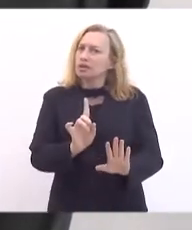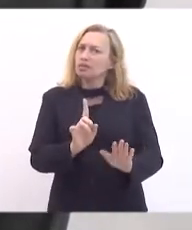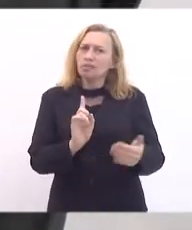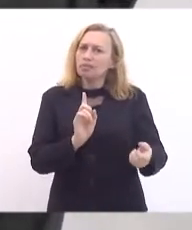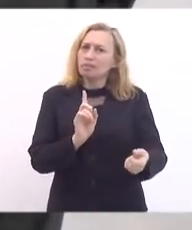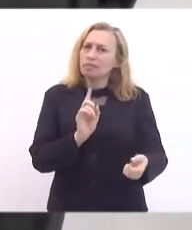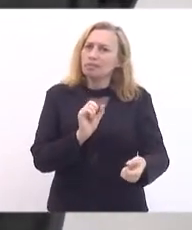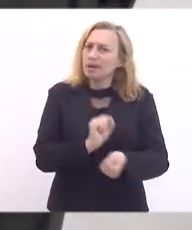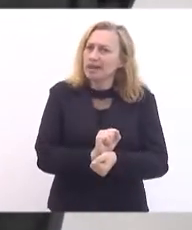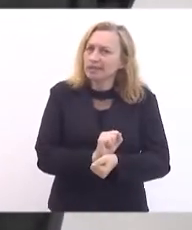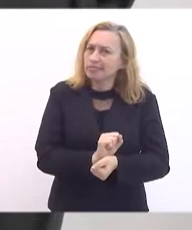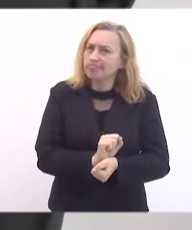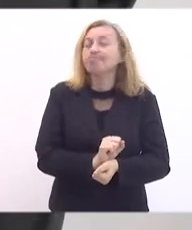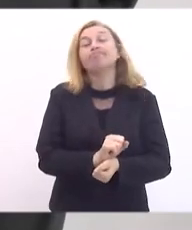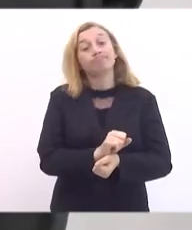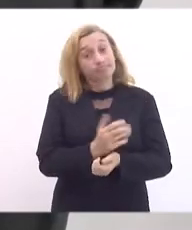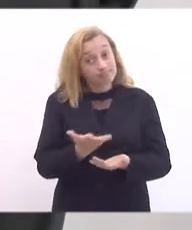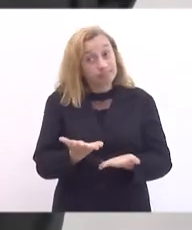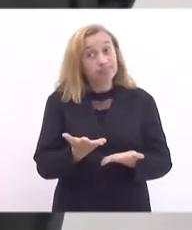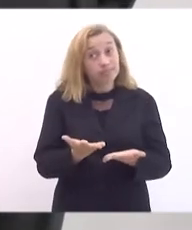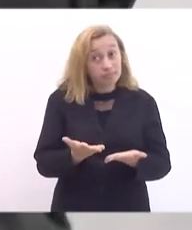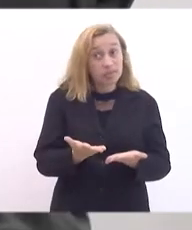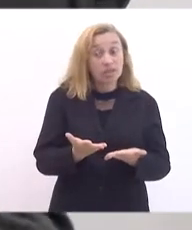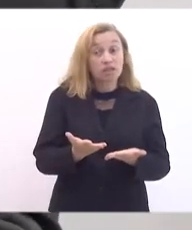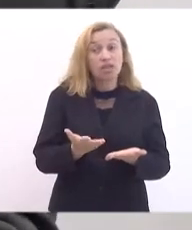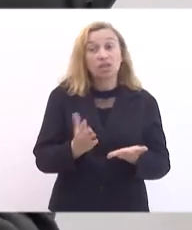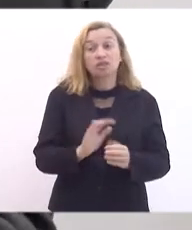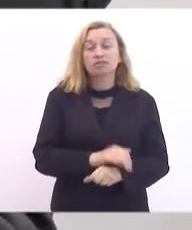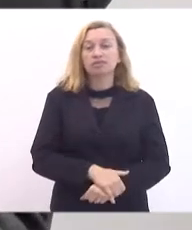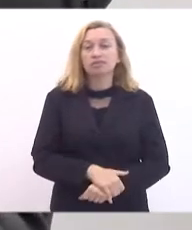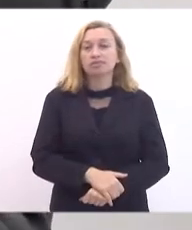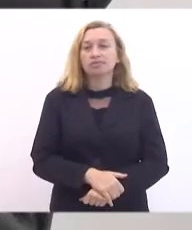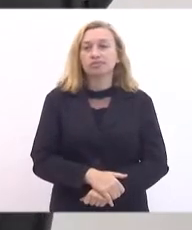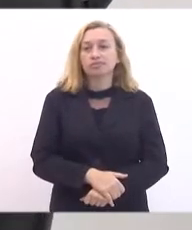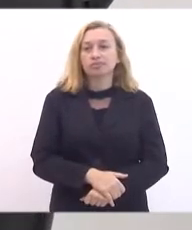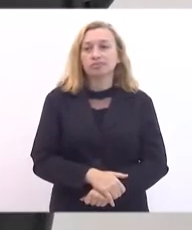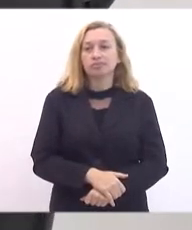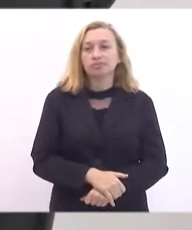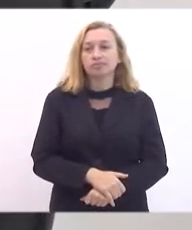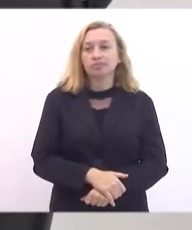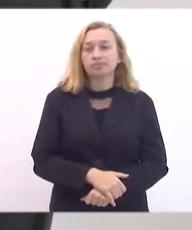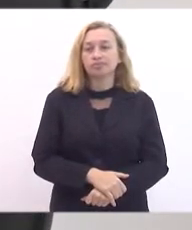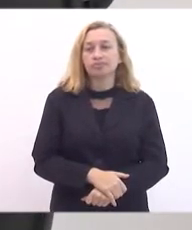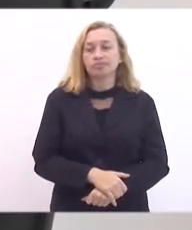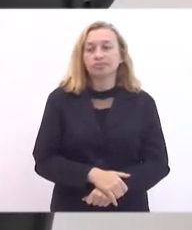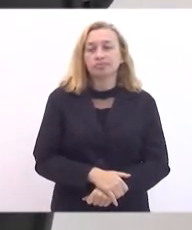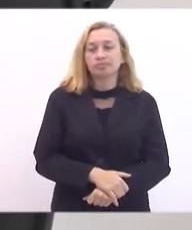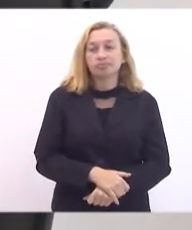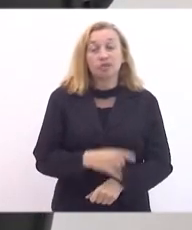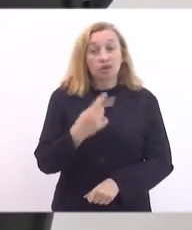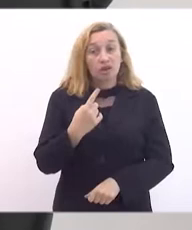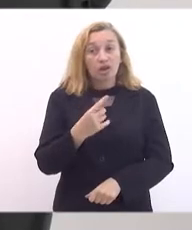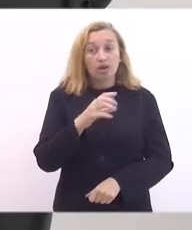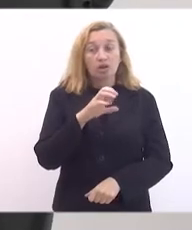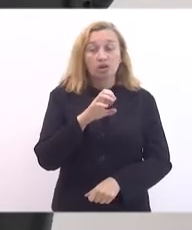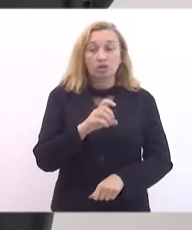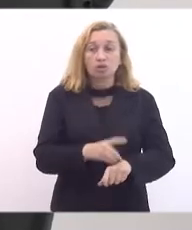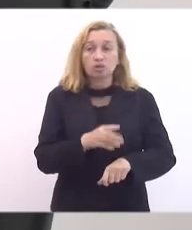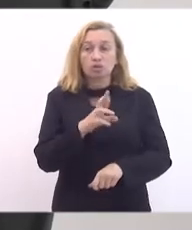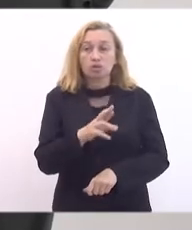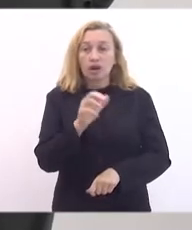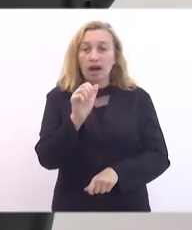para ver já já estejamos viu notório de você boa